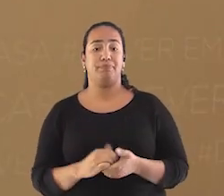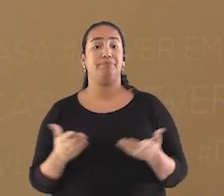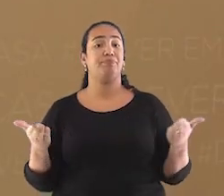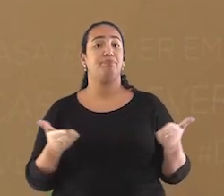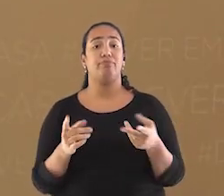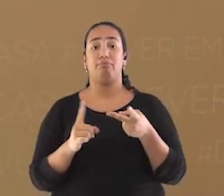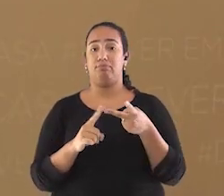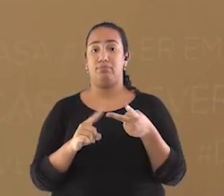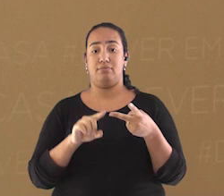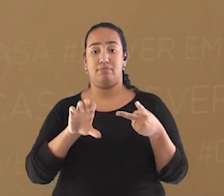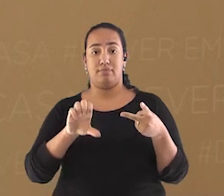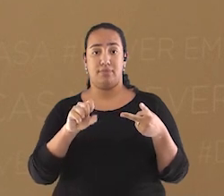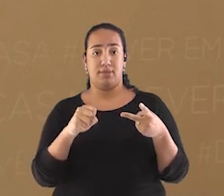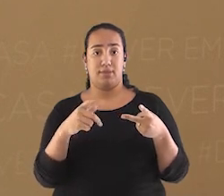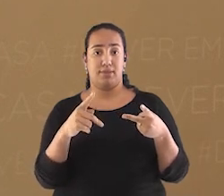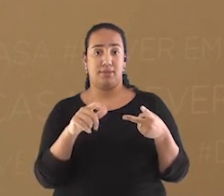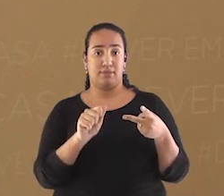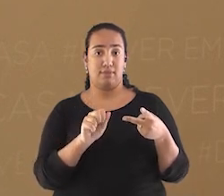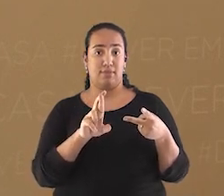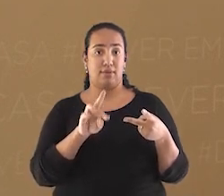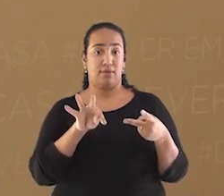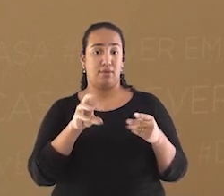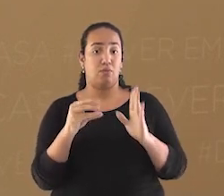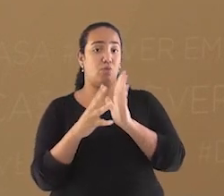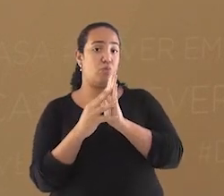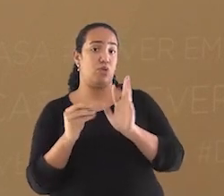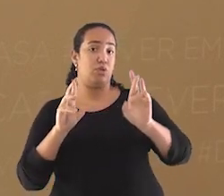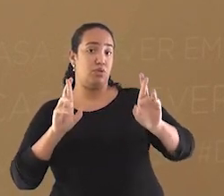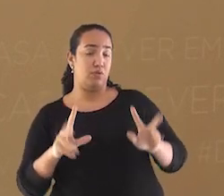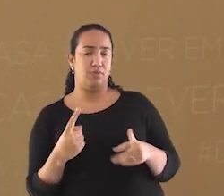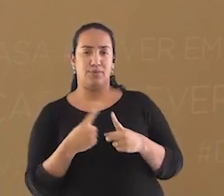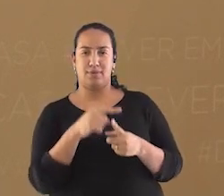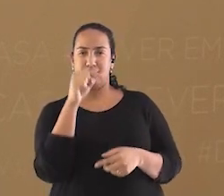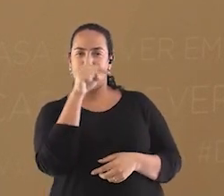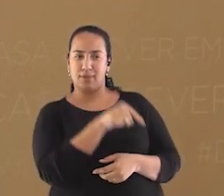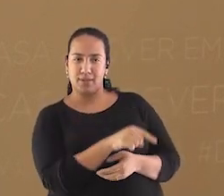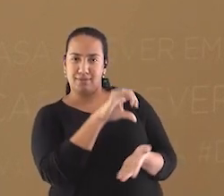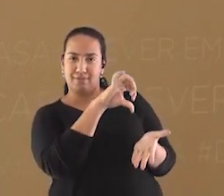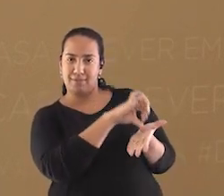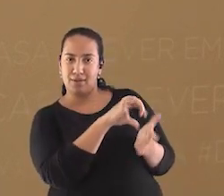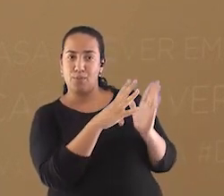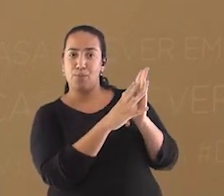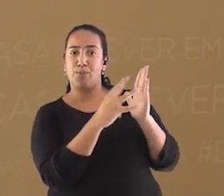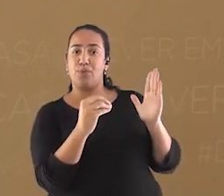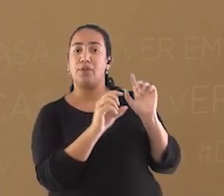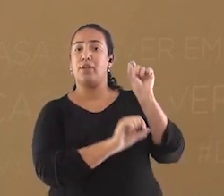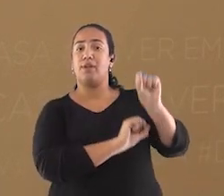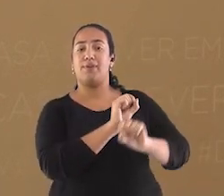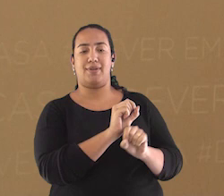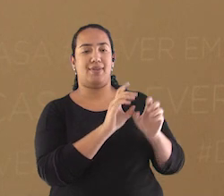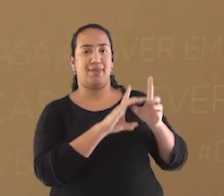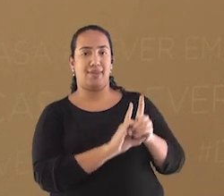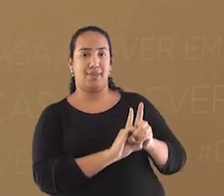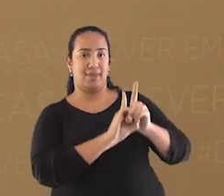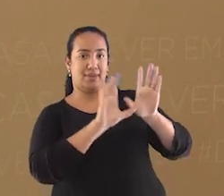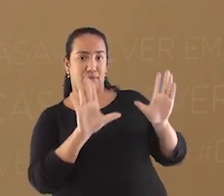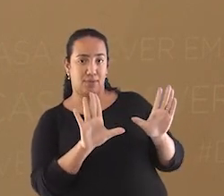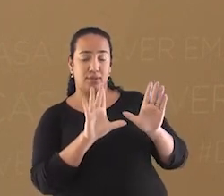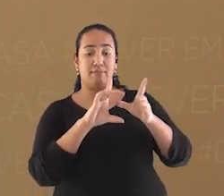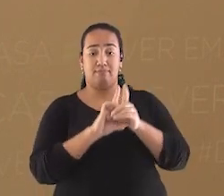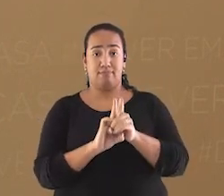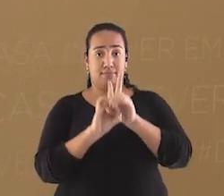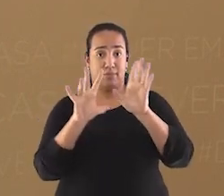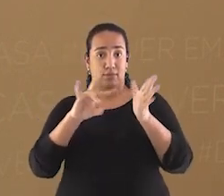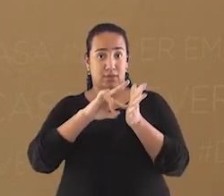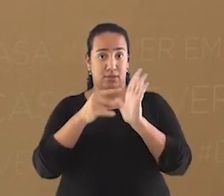sua vez, possui um sistema diferente de Atenas, pois em Atenas o modelo predominante era a democracia.